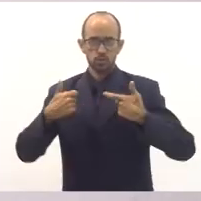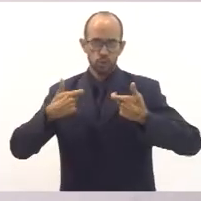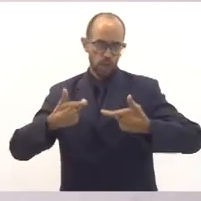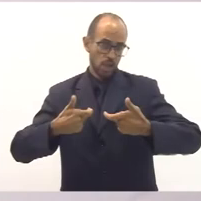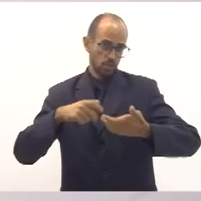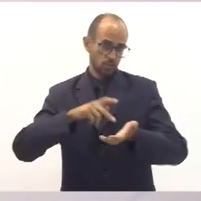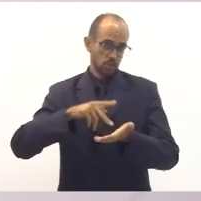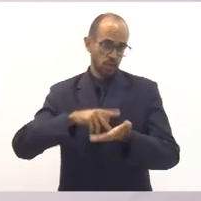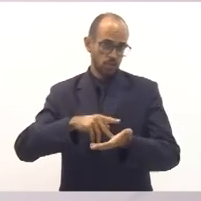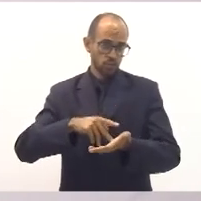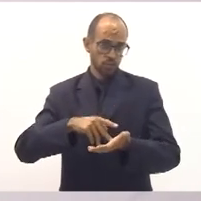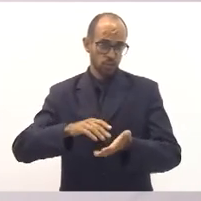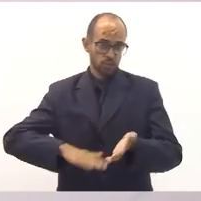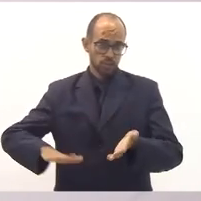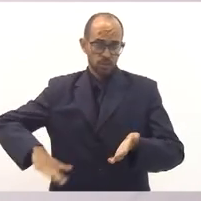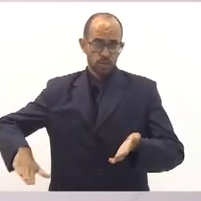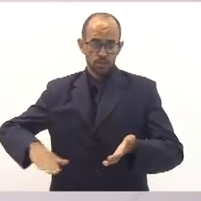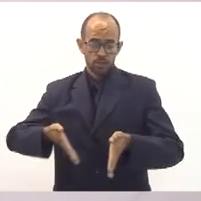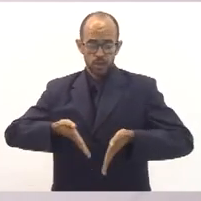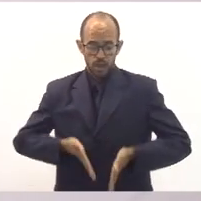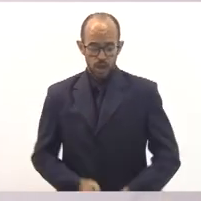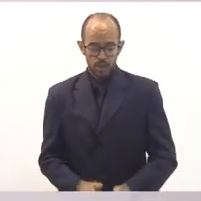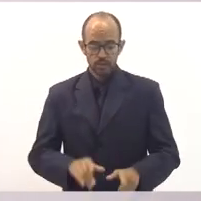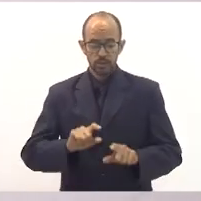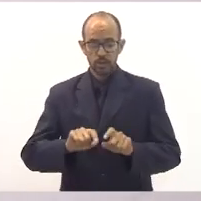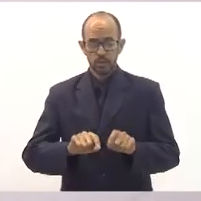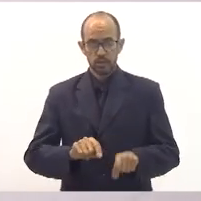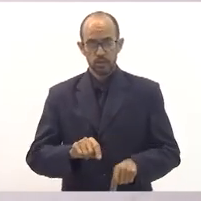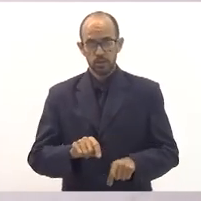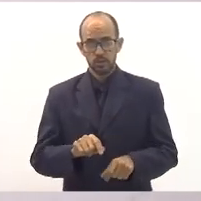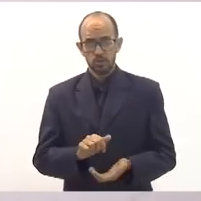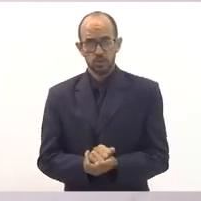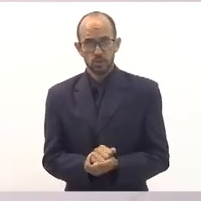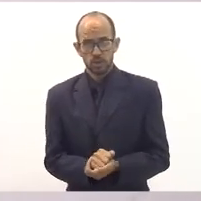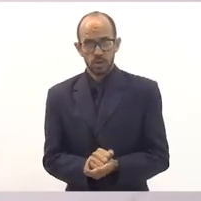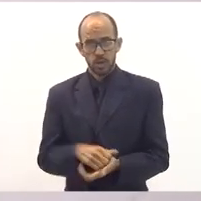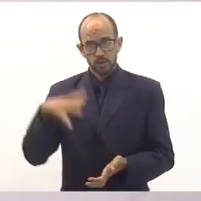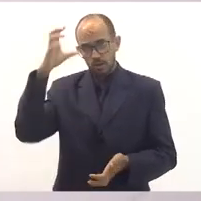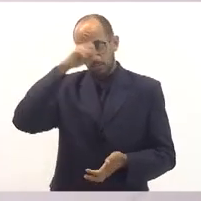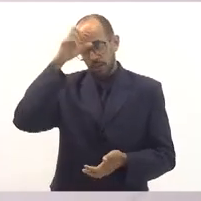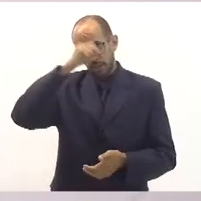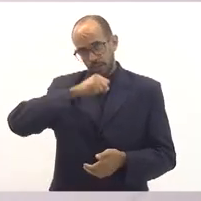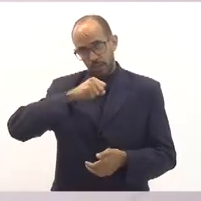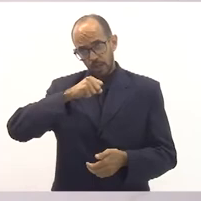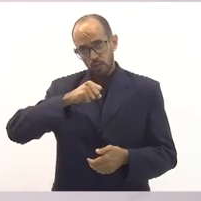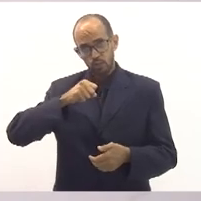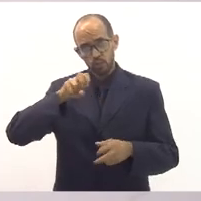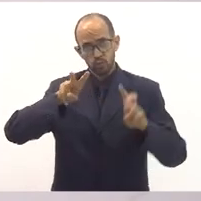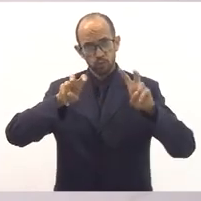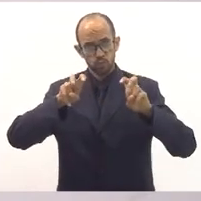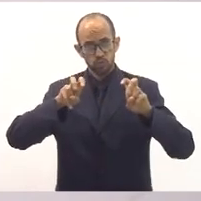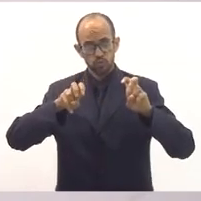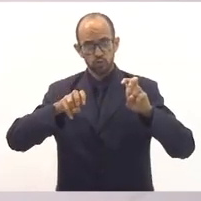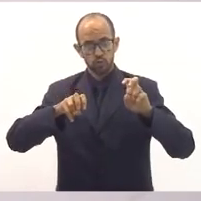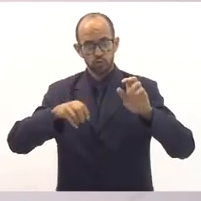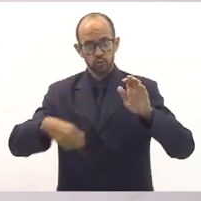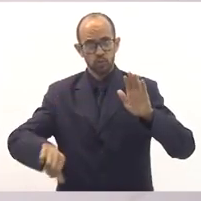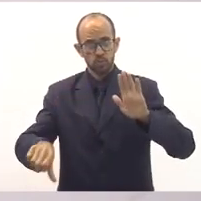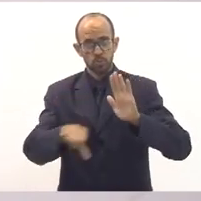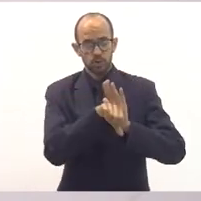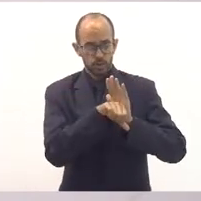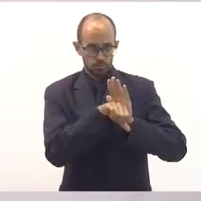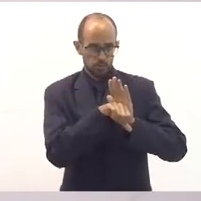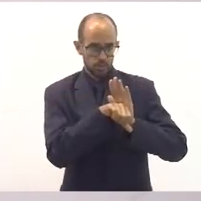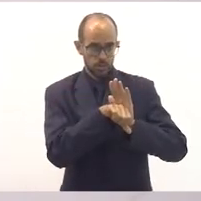onde as crianças já nascem aprendendo sobre o crime sabe e